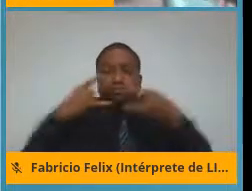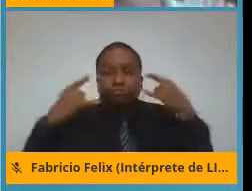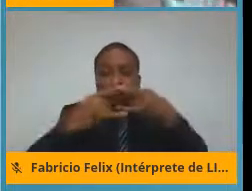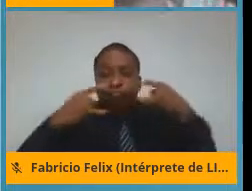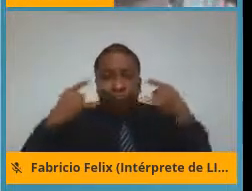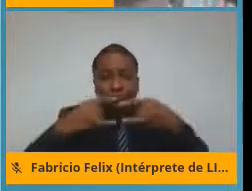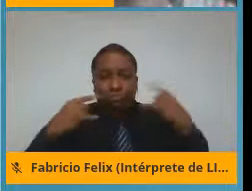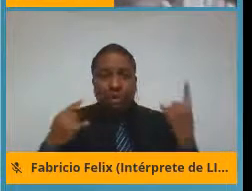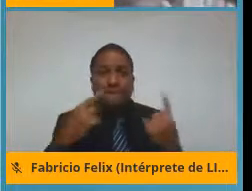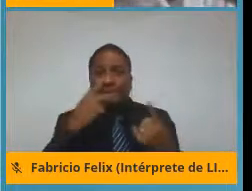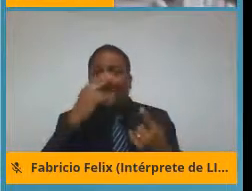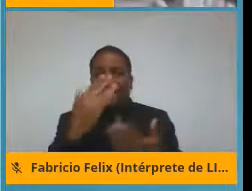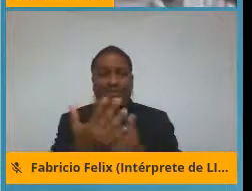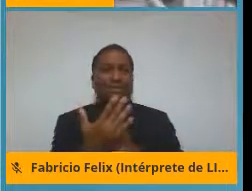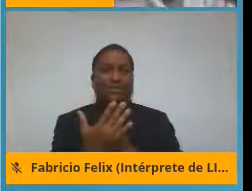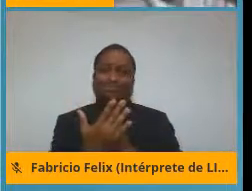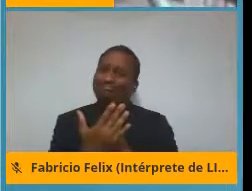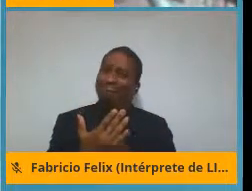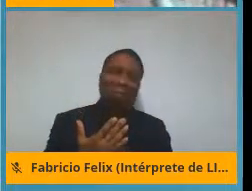suficiente para